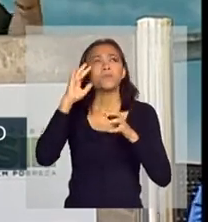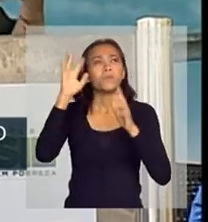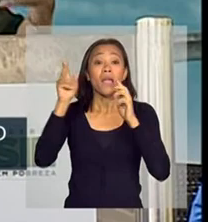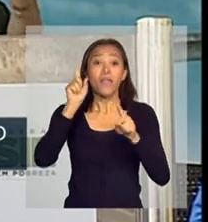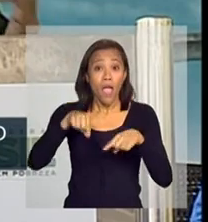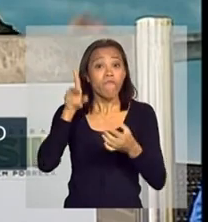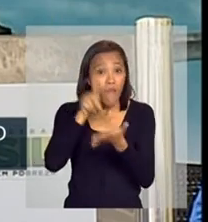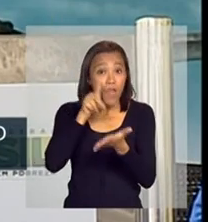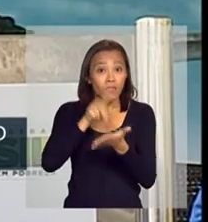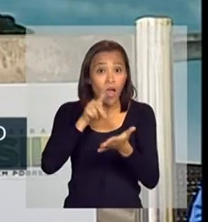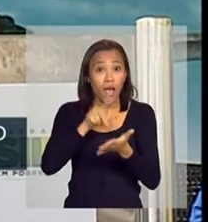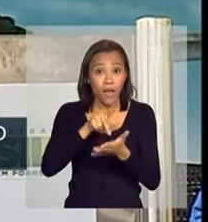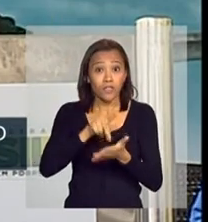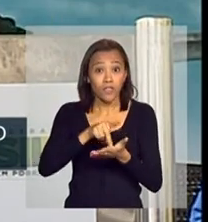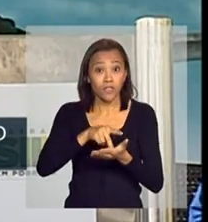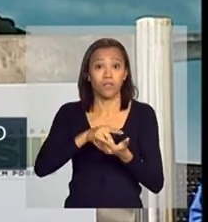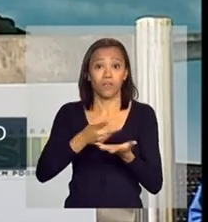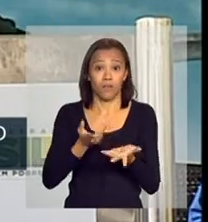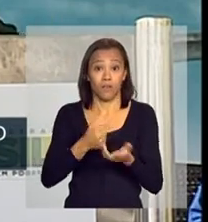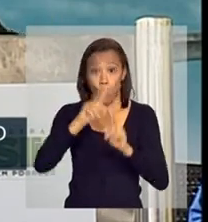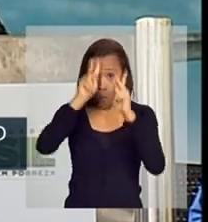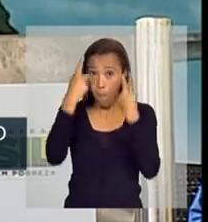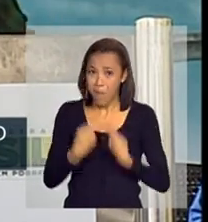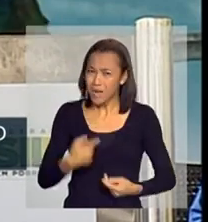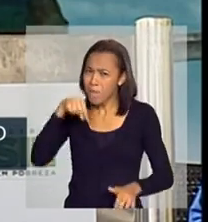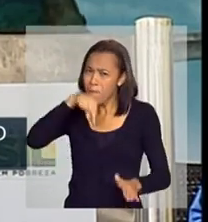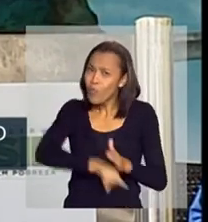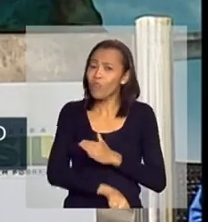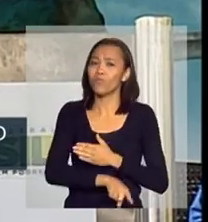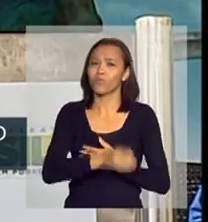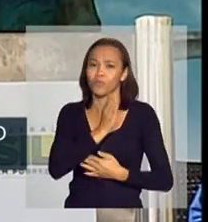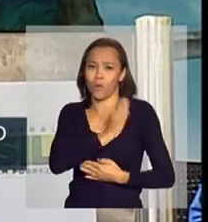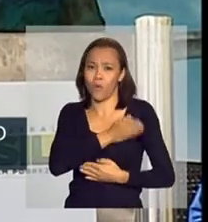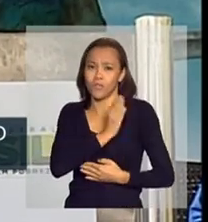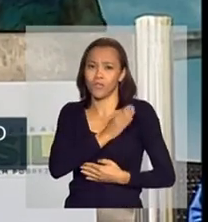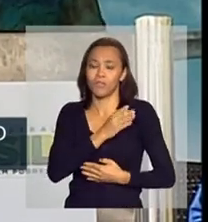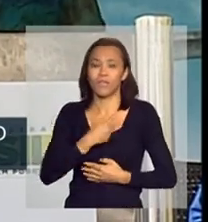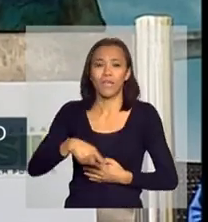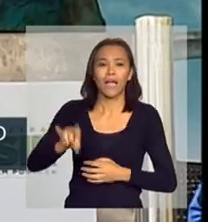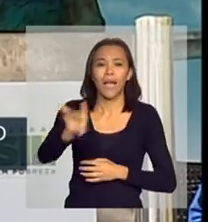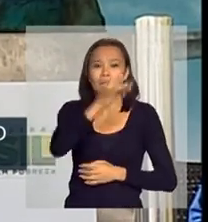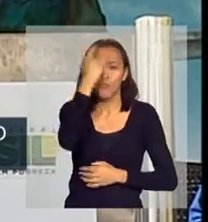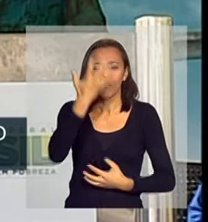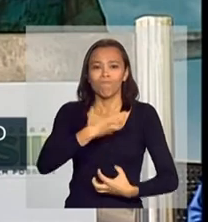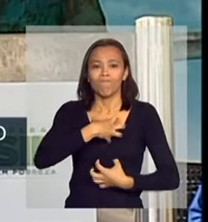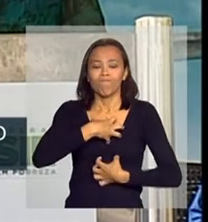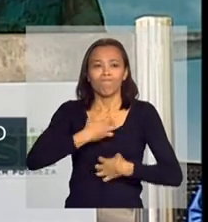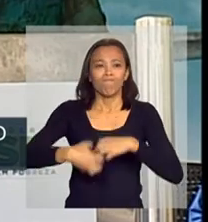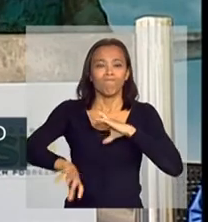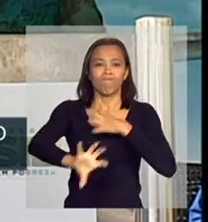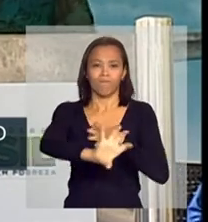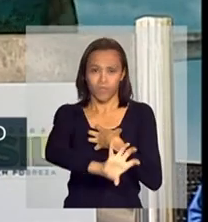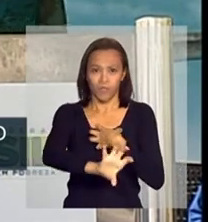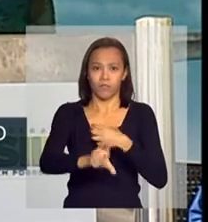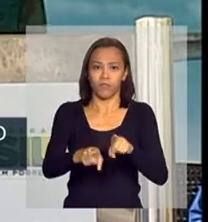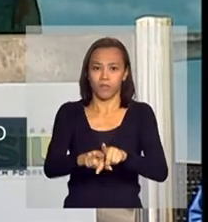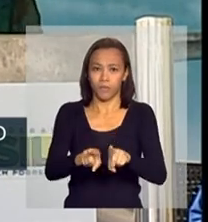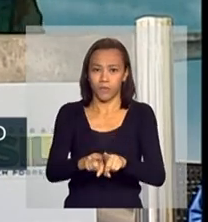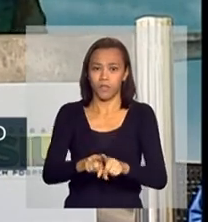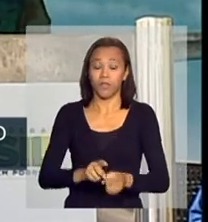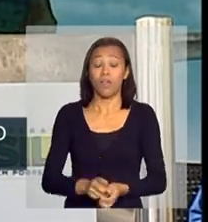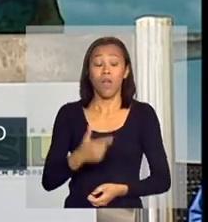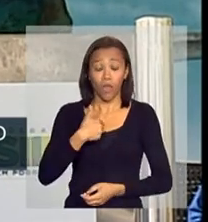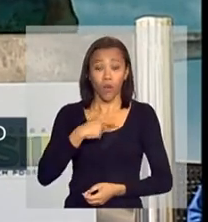verdades humanas mais profundas e que comovem cada um de nós. Eu tenho